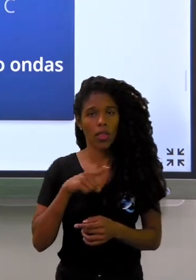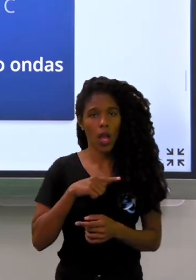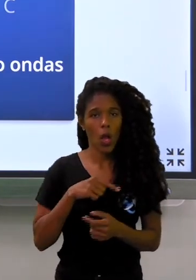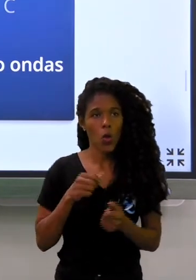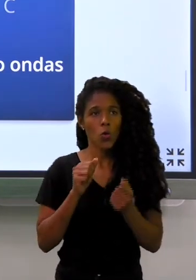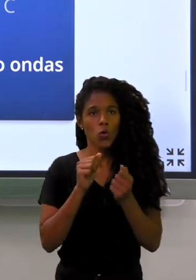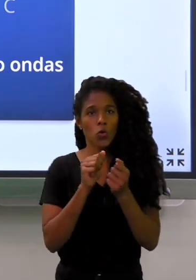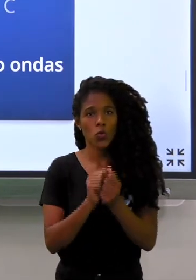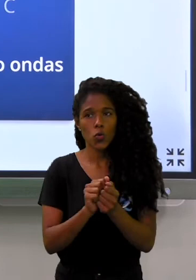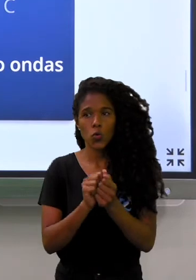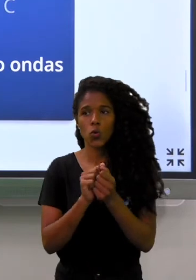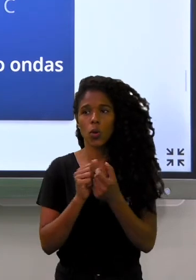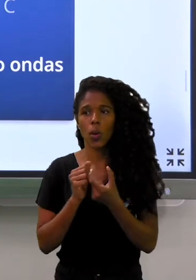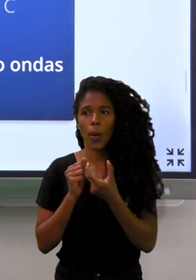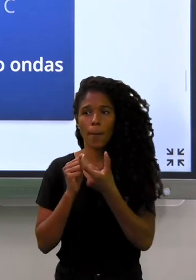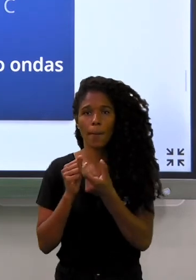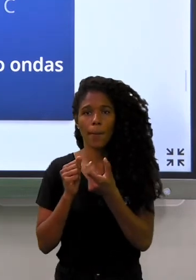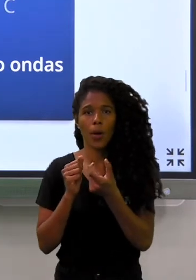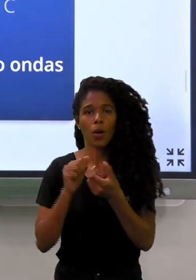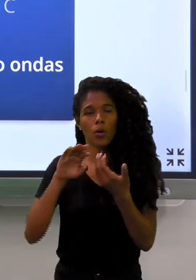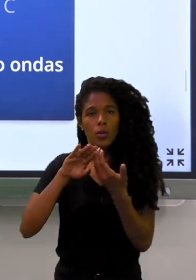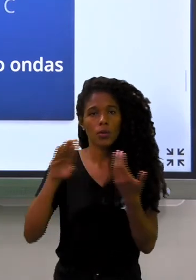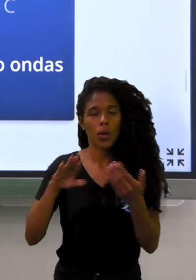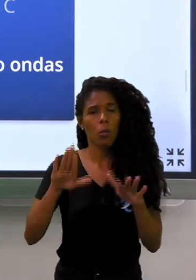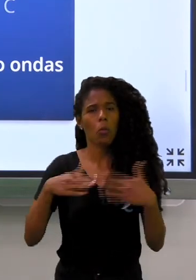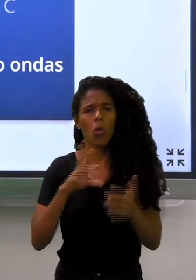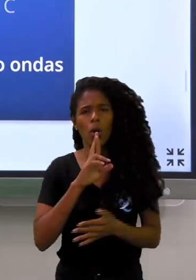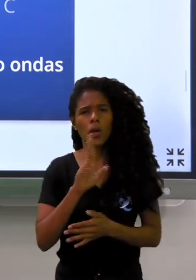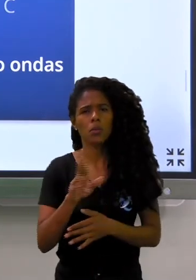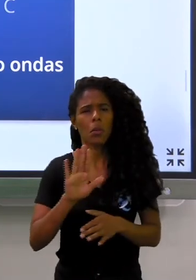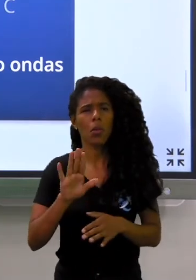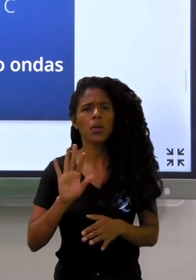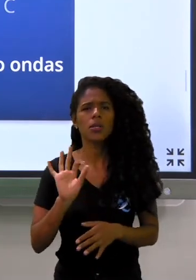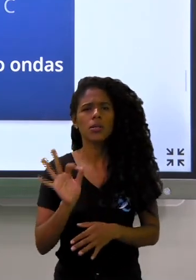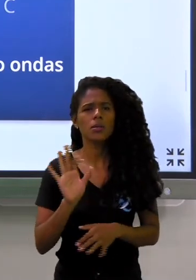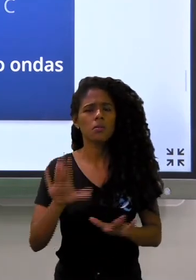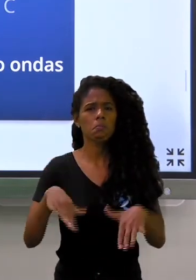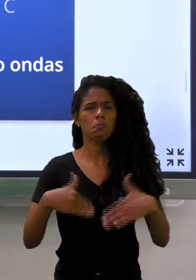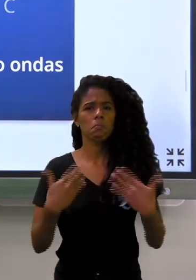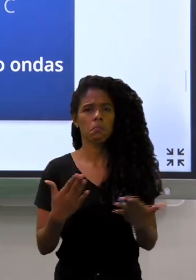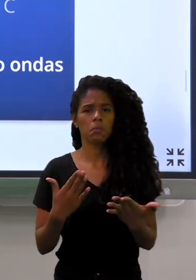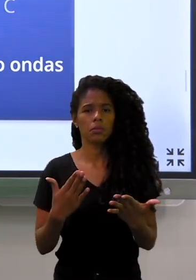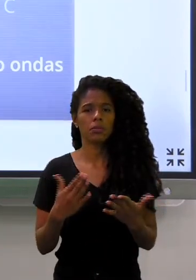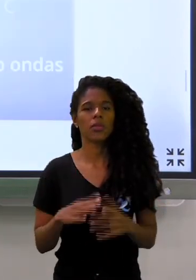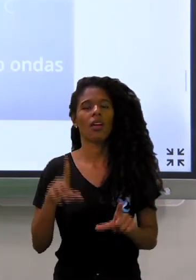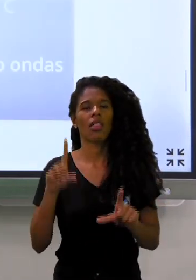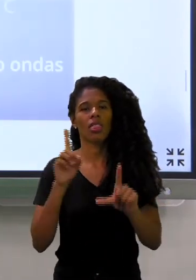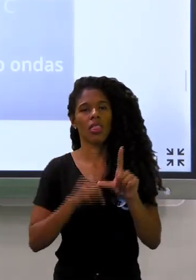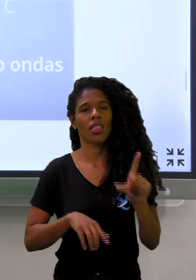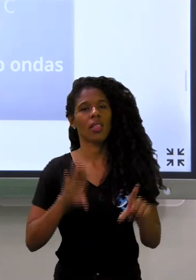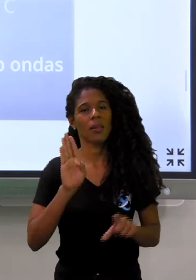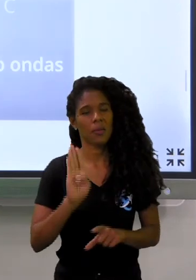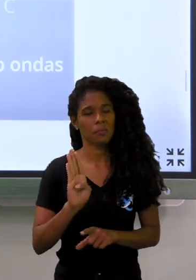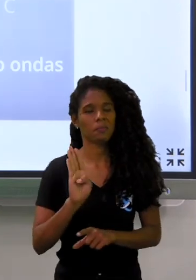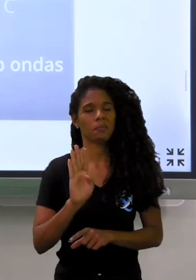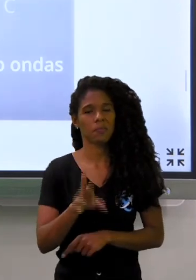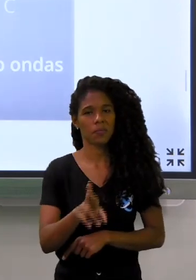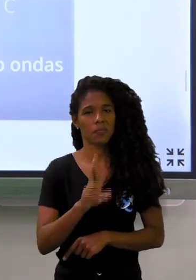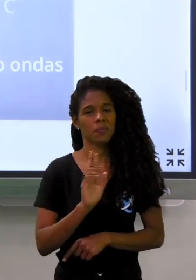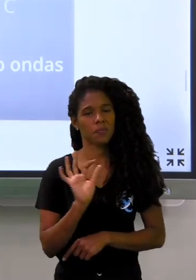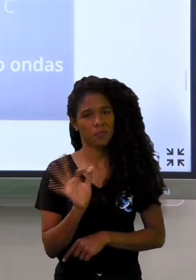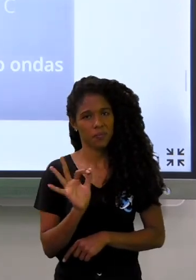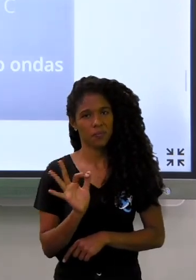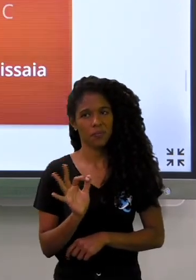micro-ondas separado. Qual que é a opção correta? Vocês se lembram? Micro-ondas com hífen, muito